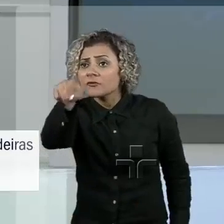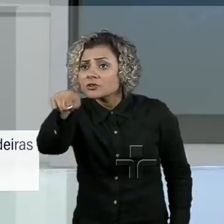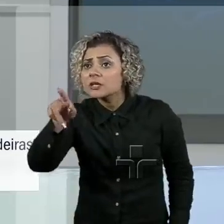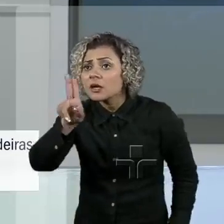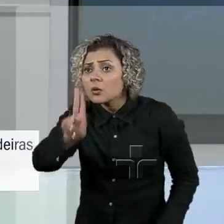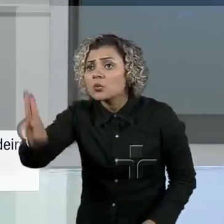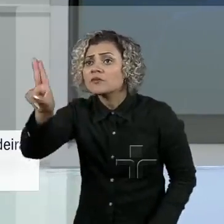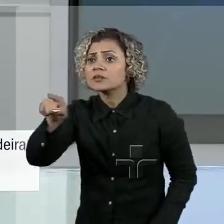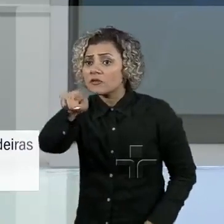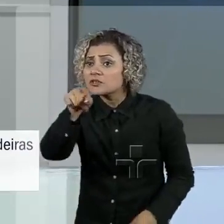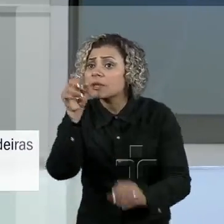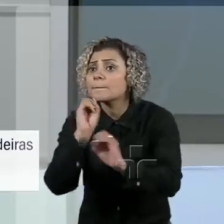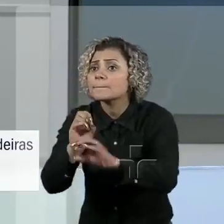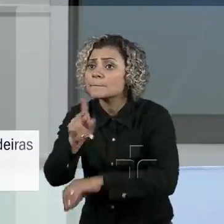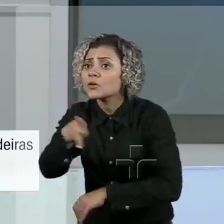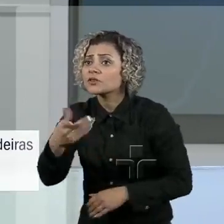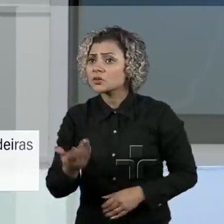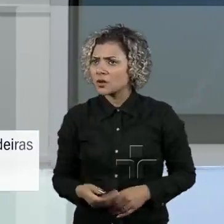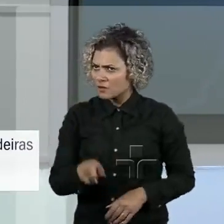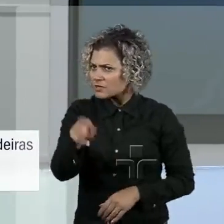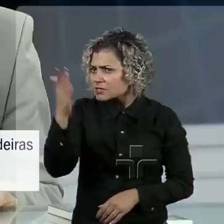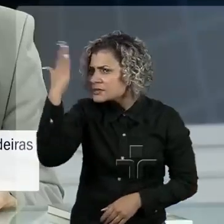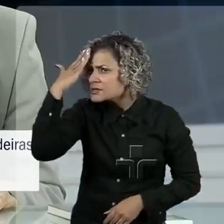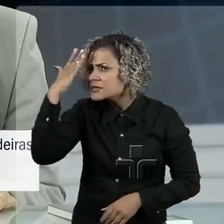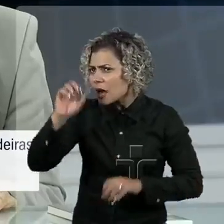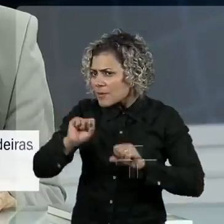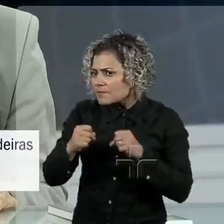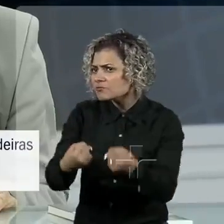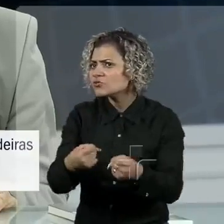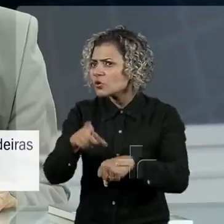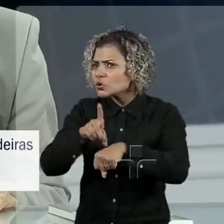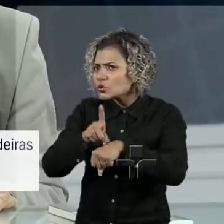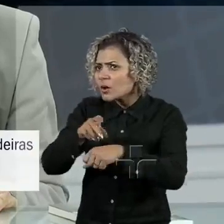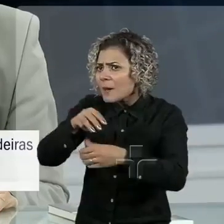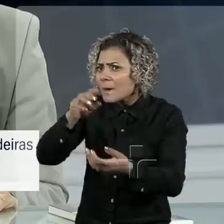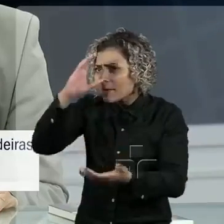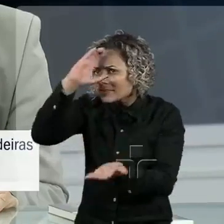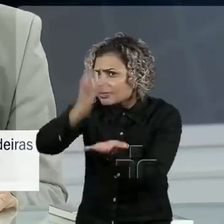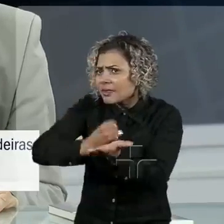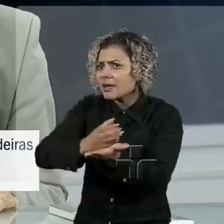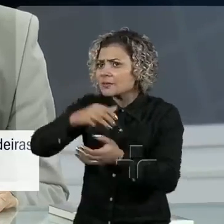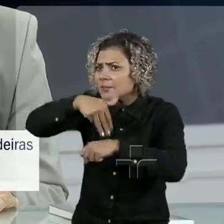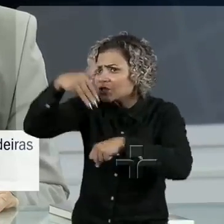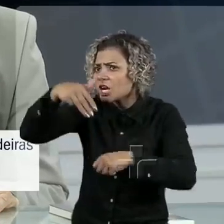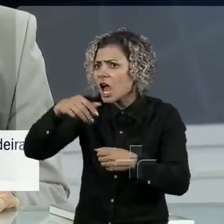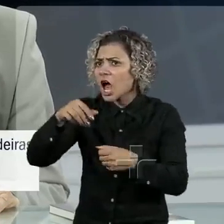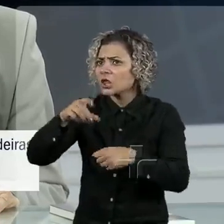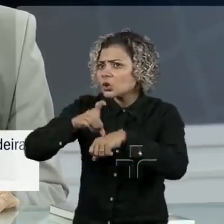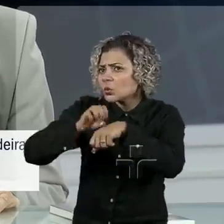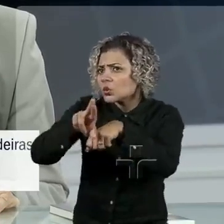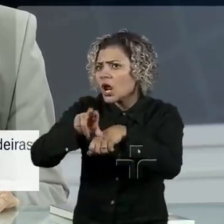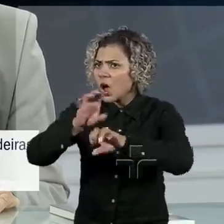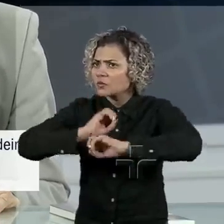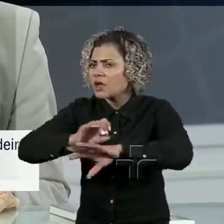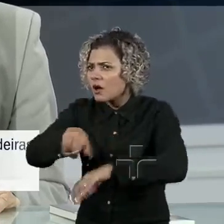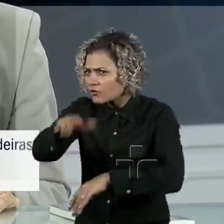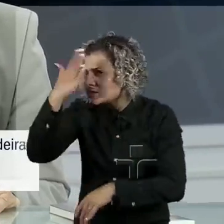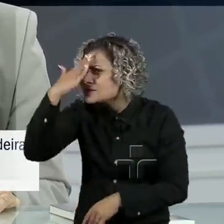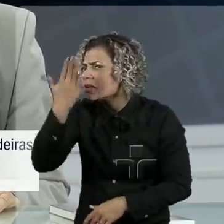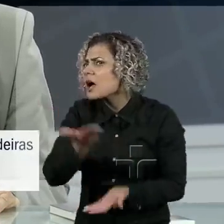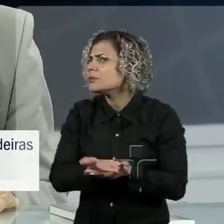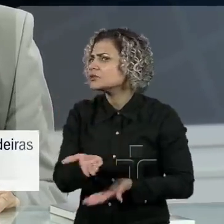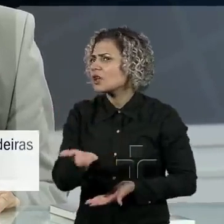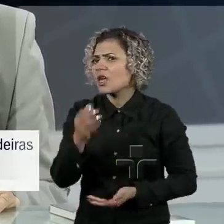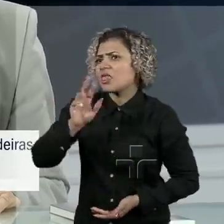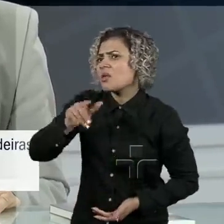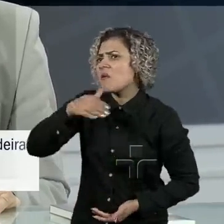você é professora. Você sabe do seu esforço para fazer uma tese de mestrado, uma tese de doutorado, dar aula. Você sabe disso. Ninguém